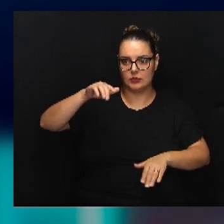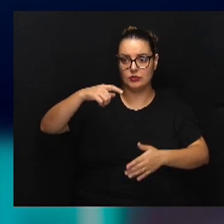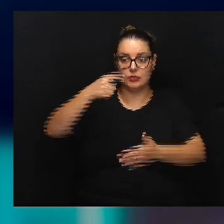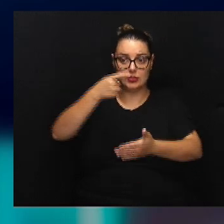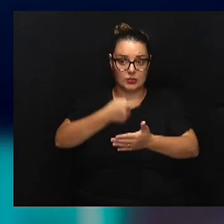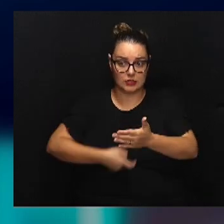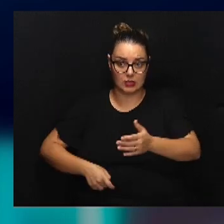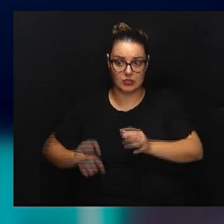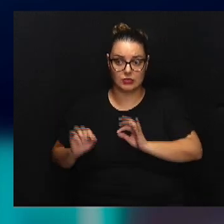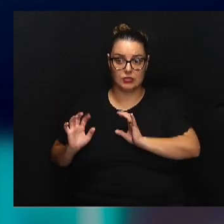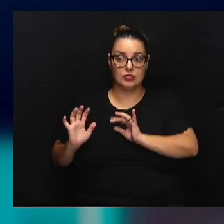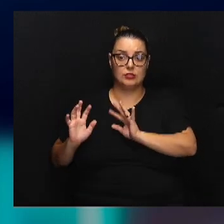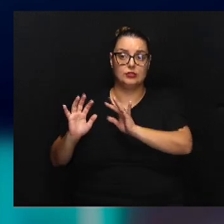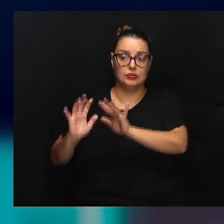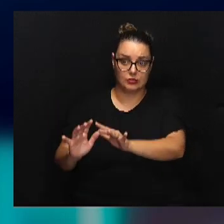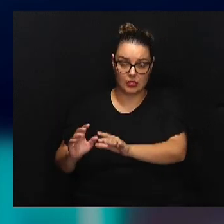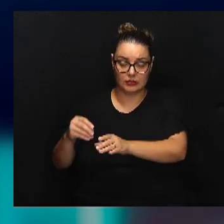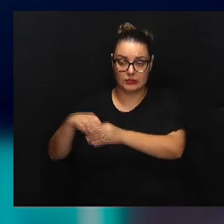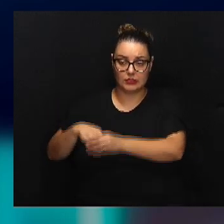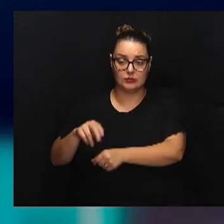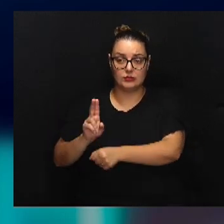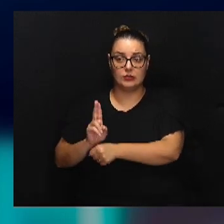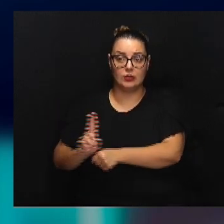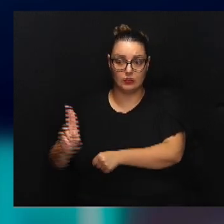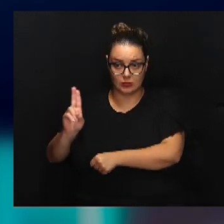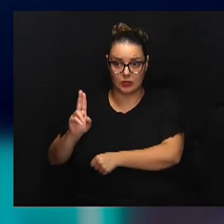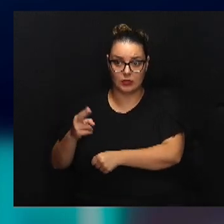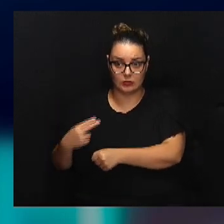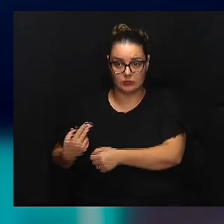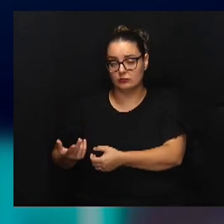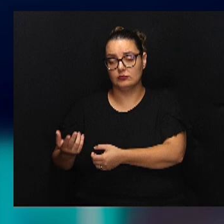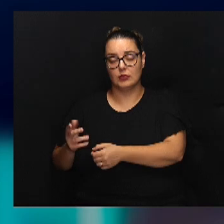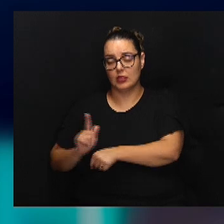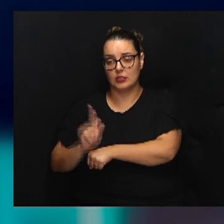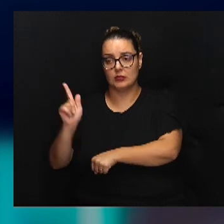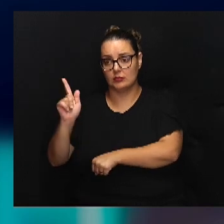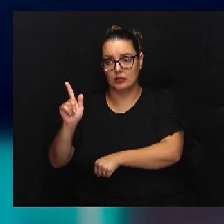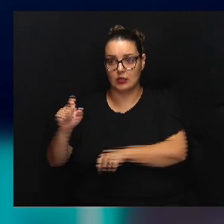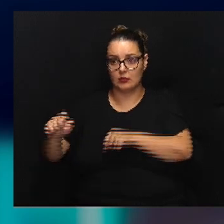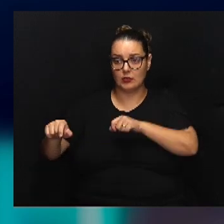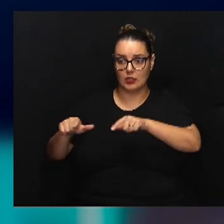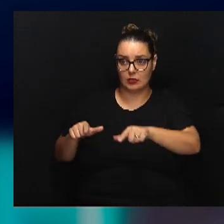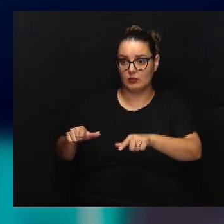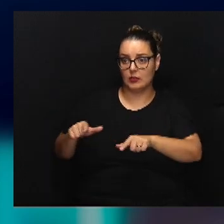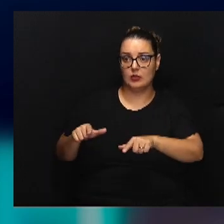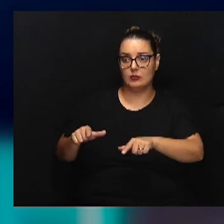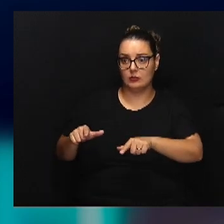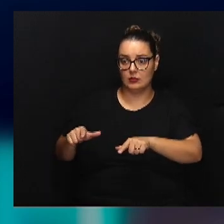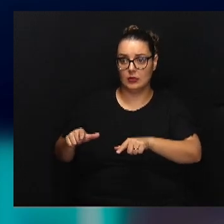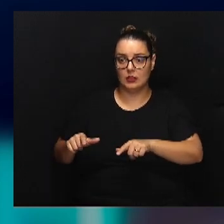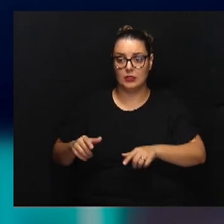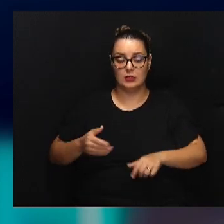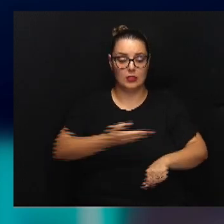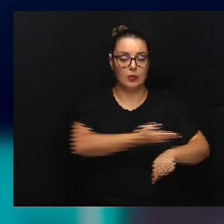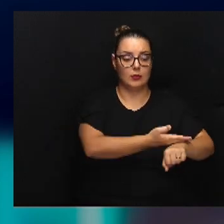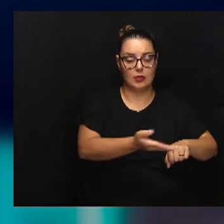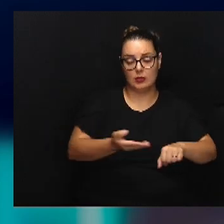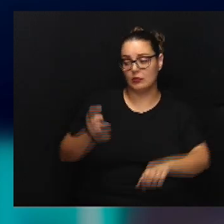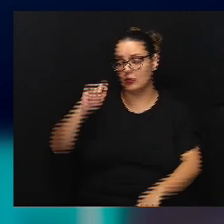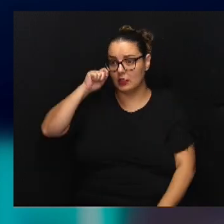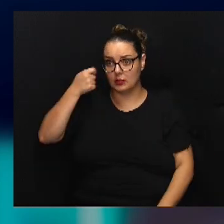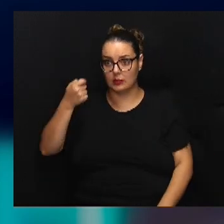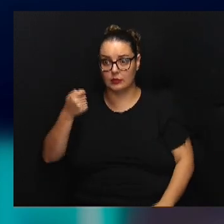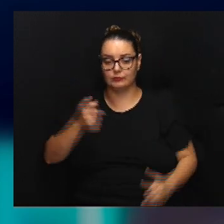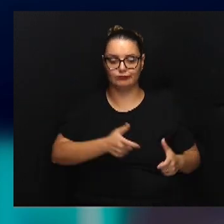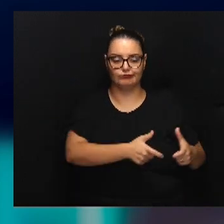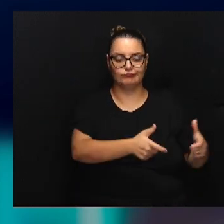taxa de ocupação nas universidades, pessoas com diploma universitário entre pessoas negras e pessoas brancas. Continuamos